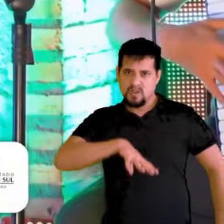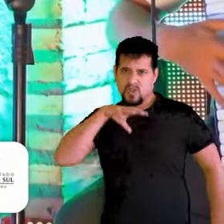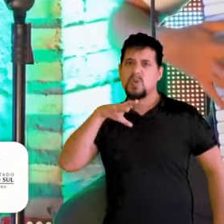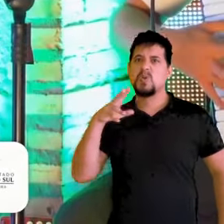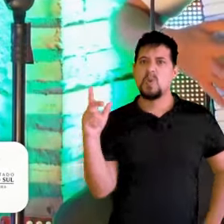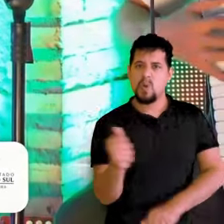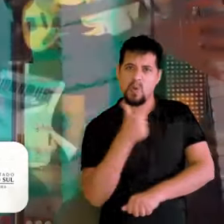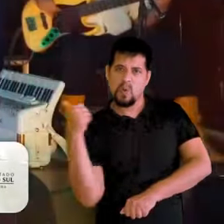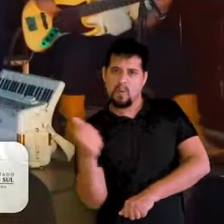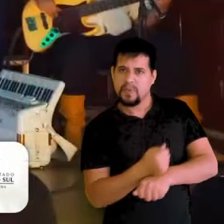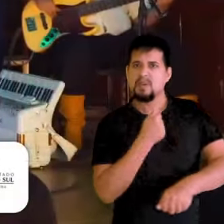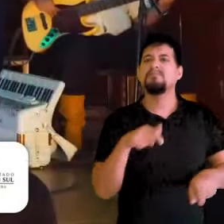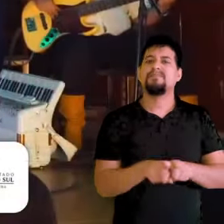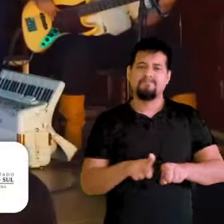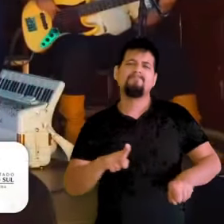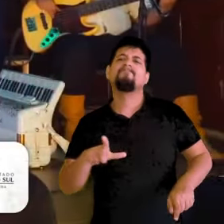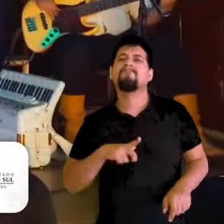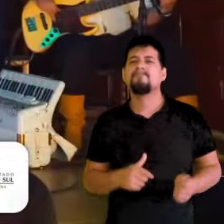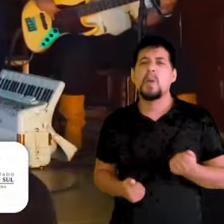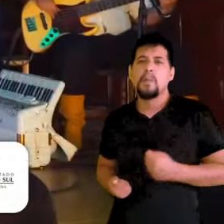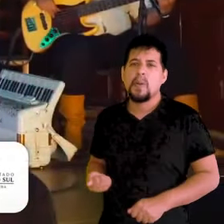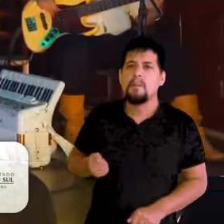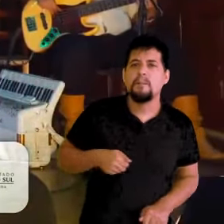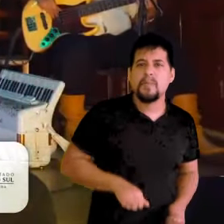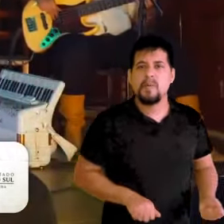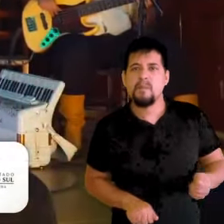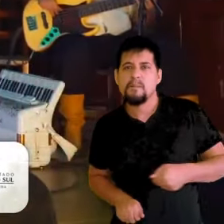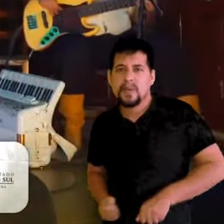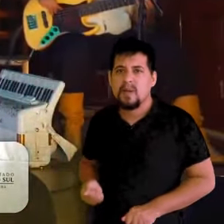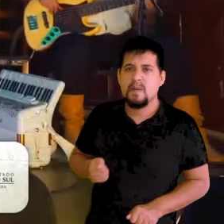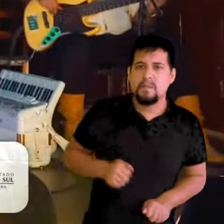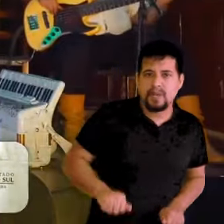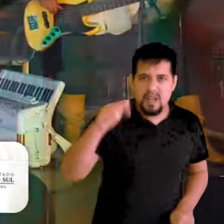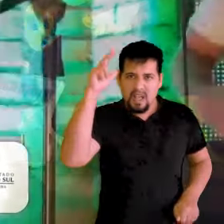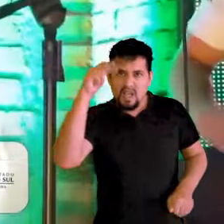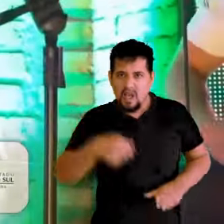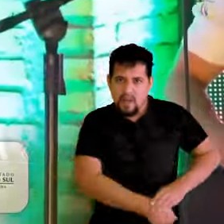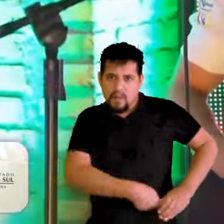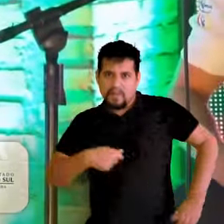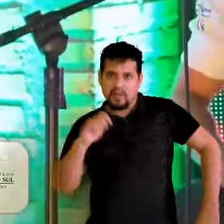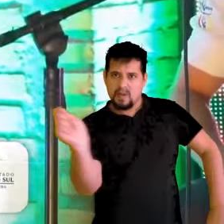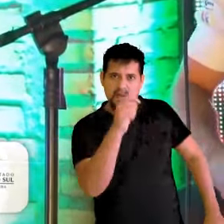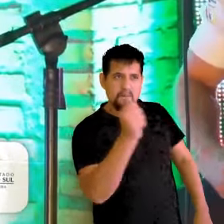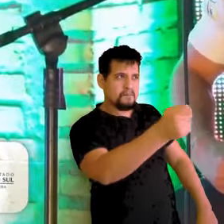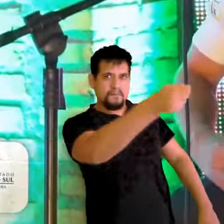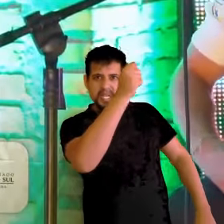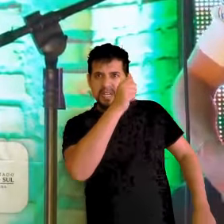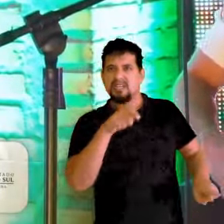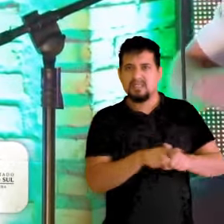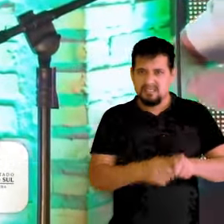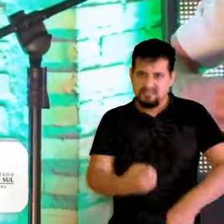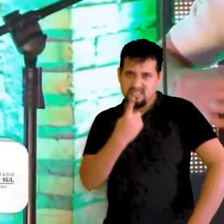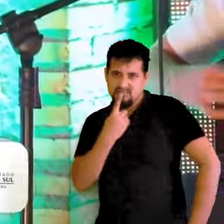fez pátria na bravura do peão. Oi, a patas de cavalo, espada e lança na